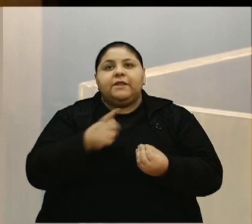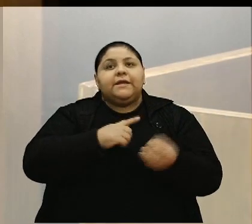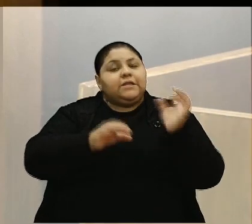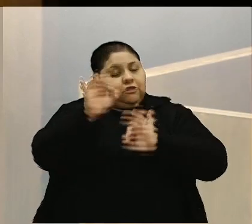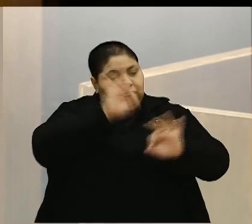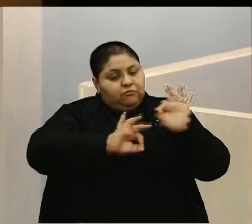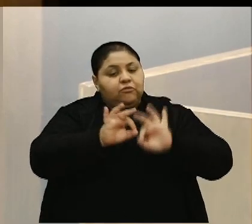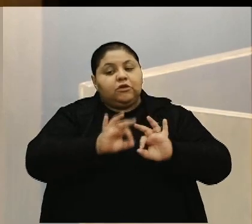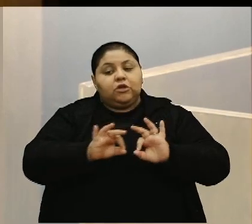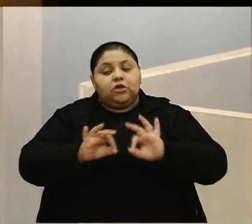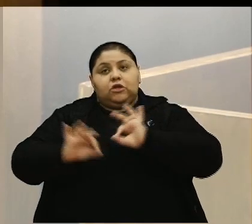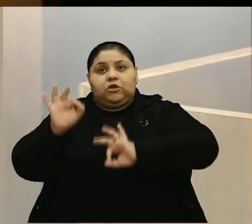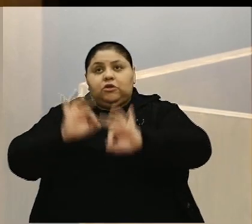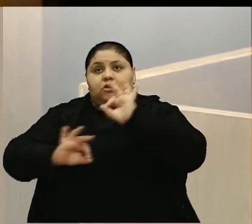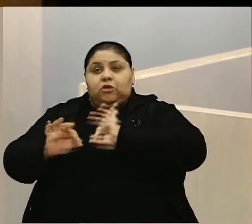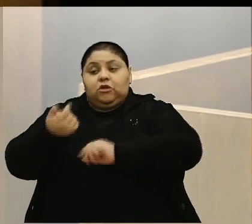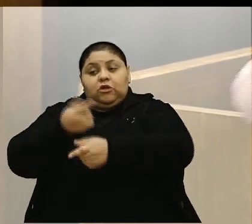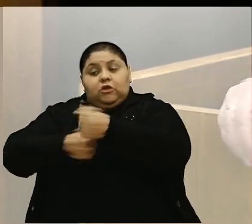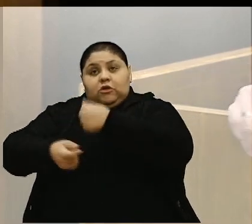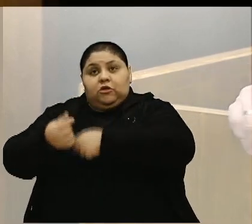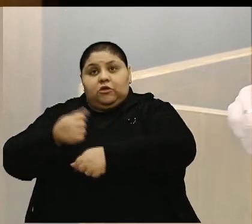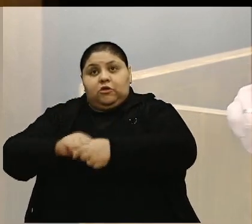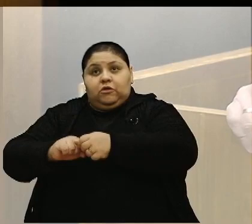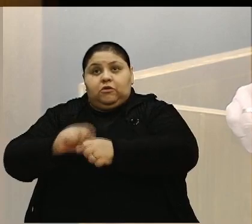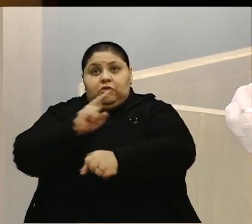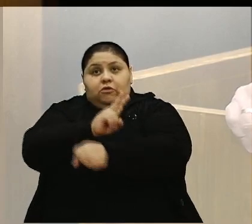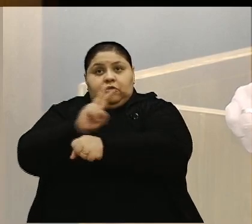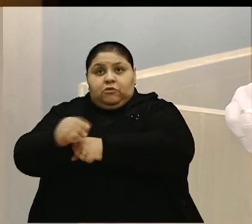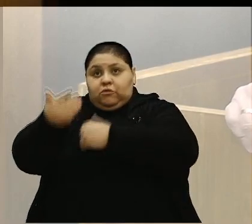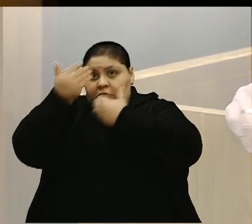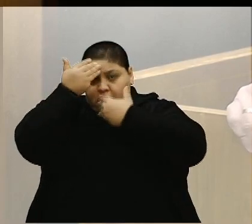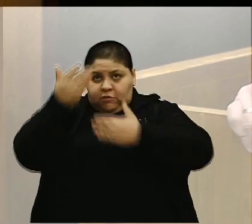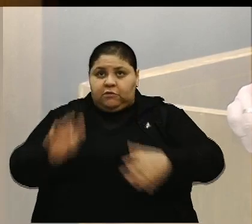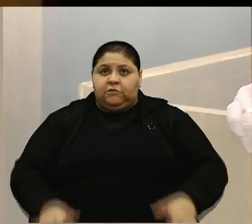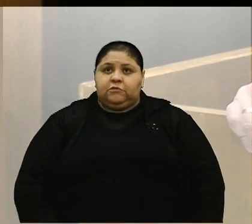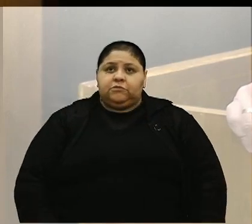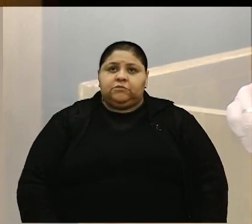e gestão tu economiza quando tu previne. Obrigado, senhor presidente. Desculpa passar aqui.